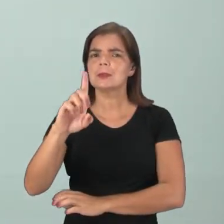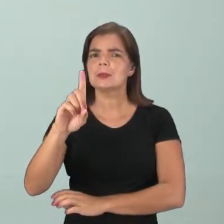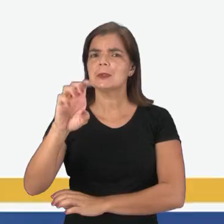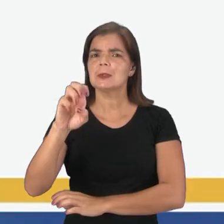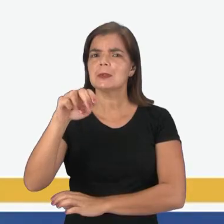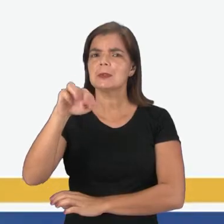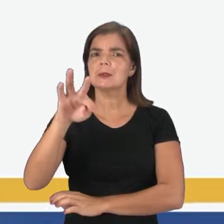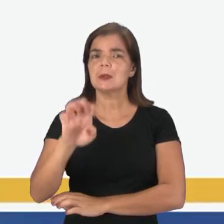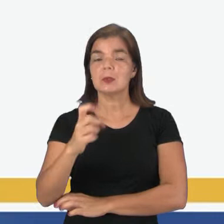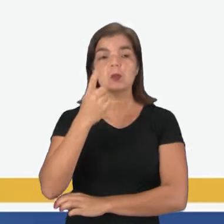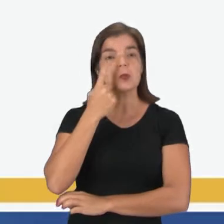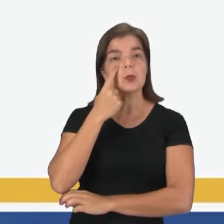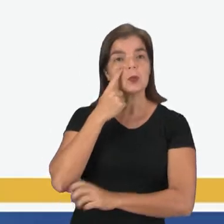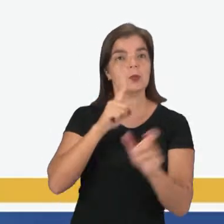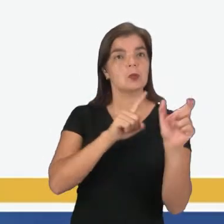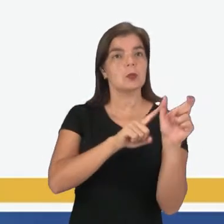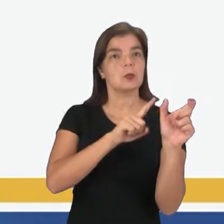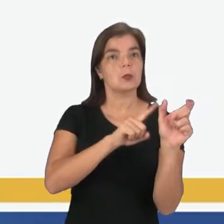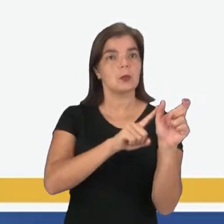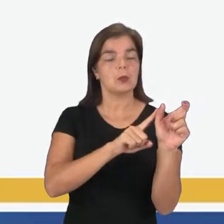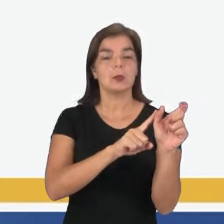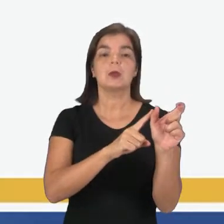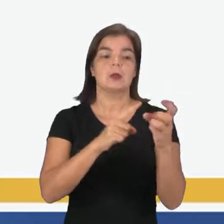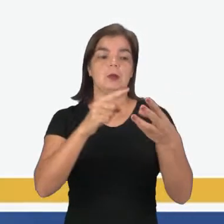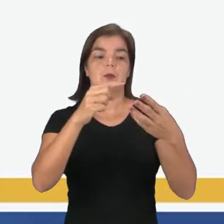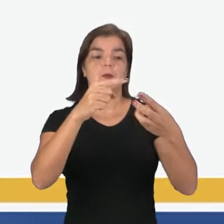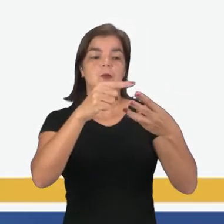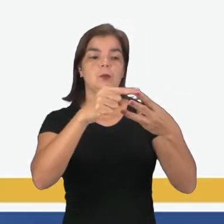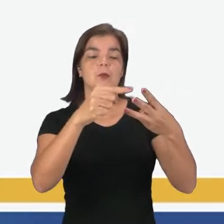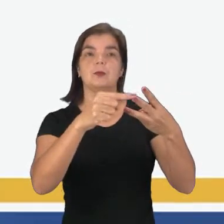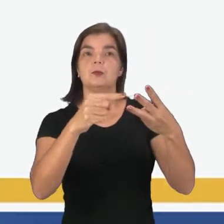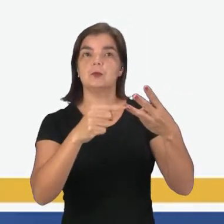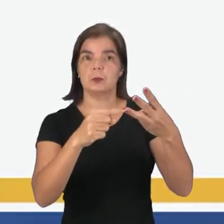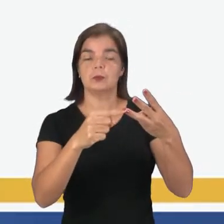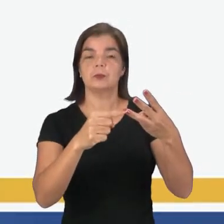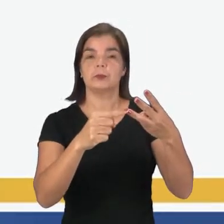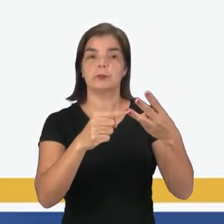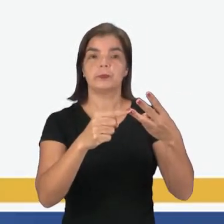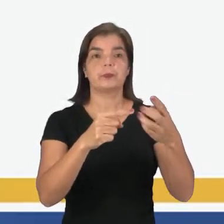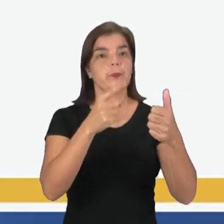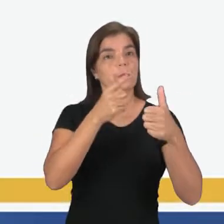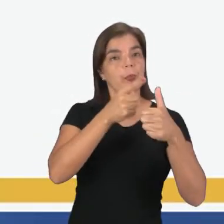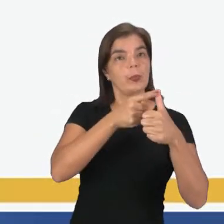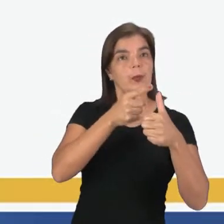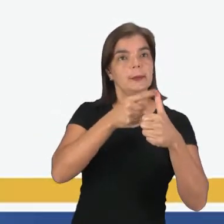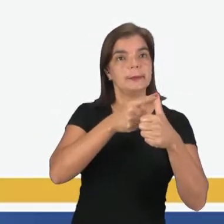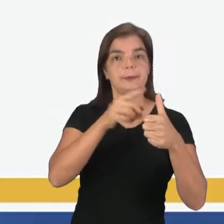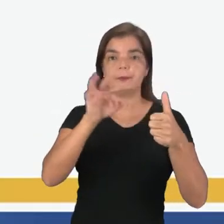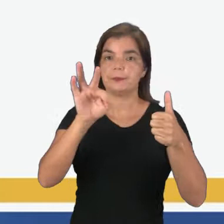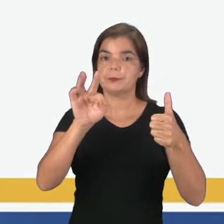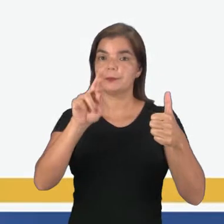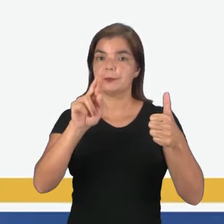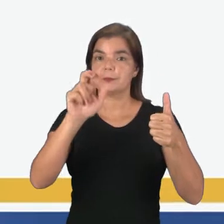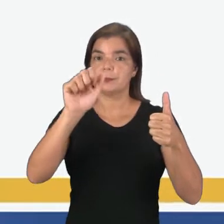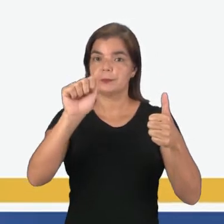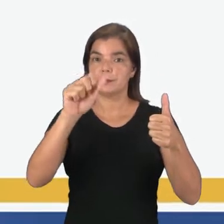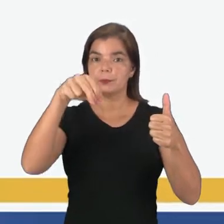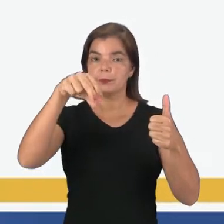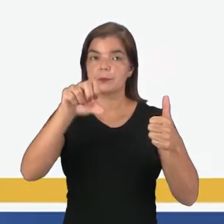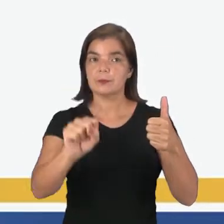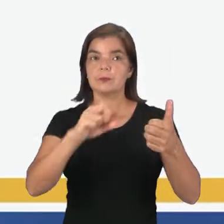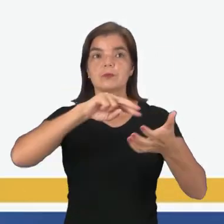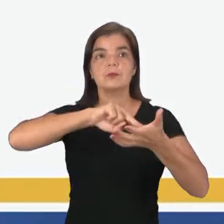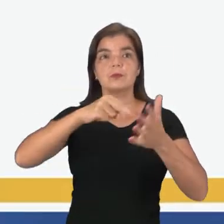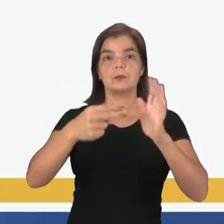transcendente? Olha, repare bem, a palavra transcendente ela tem duas partes. A primeira,